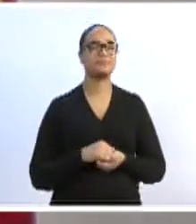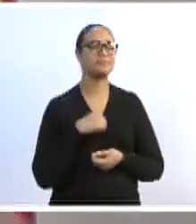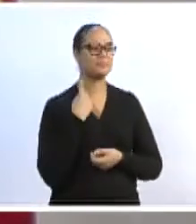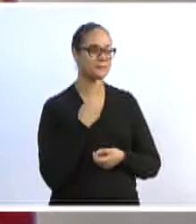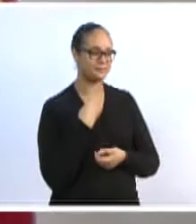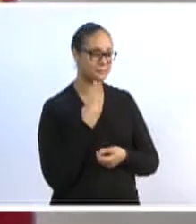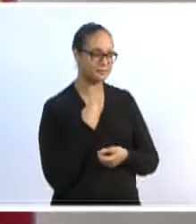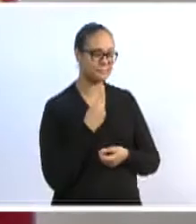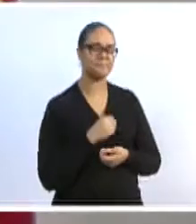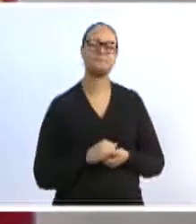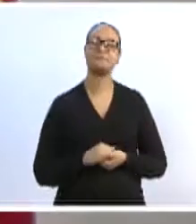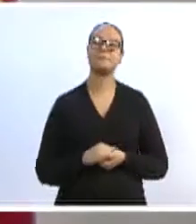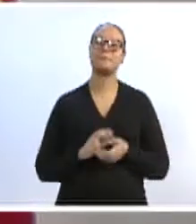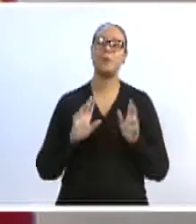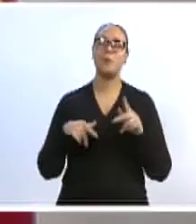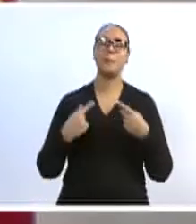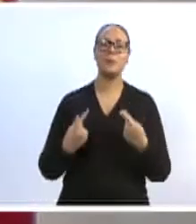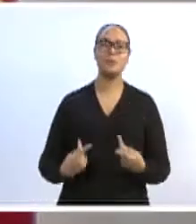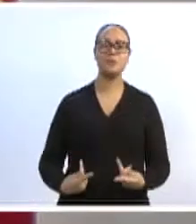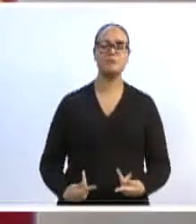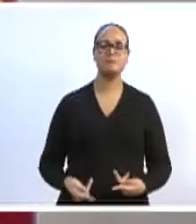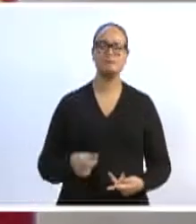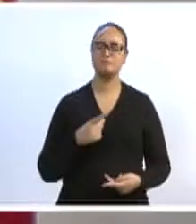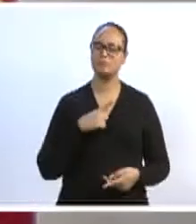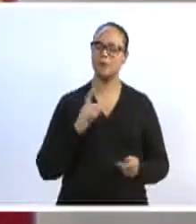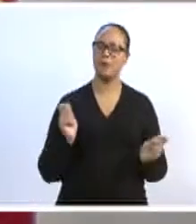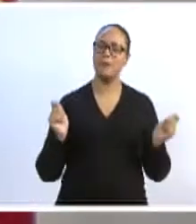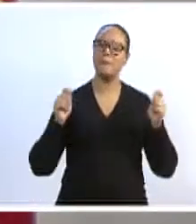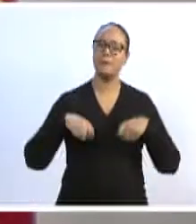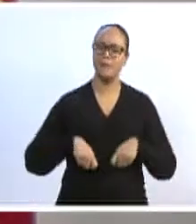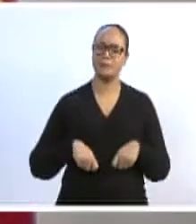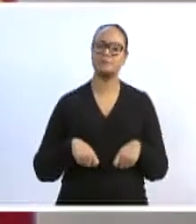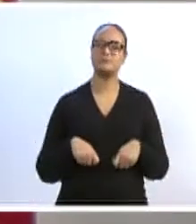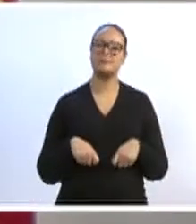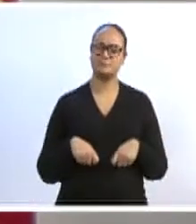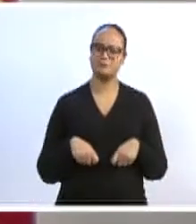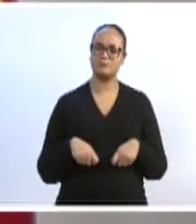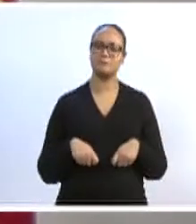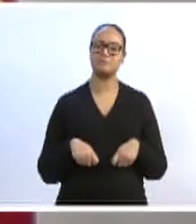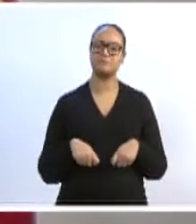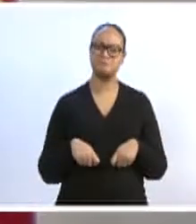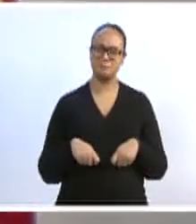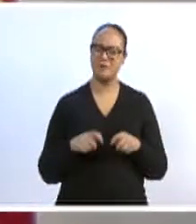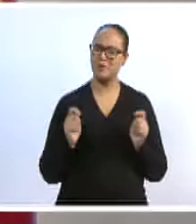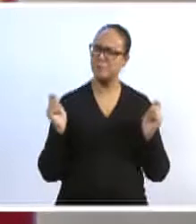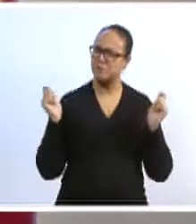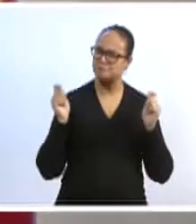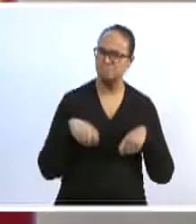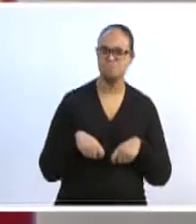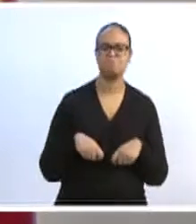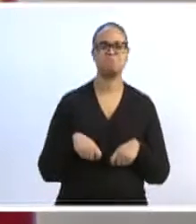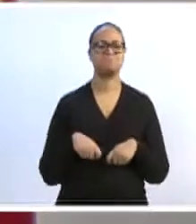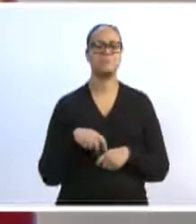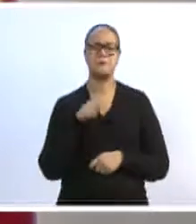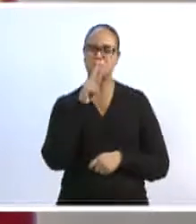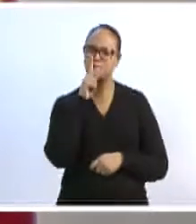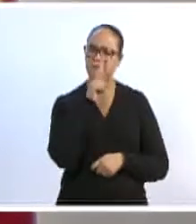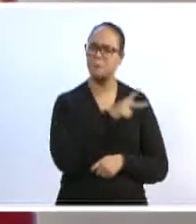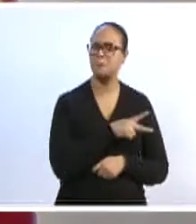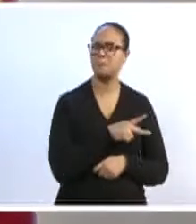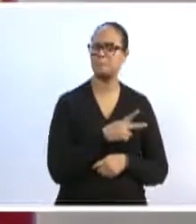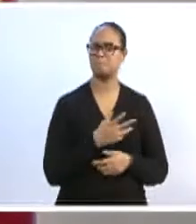humano ele tem uma capacidade incomum mensurável no sentido